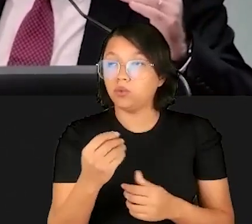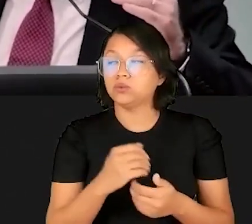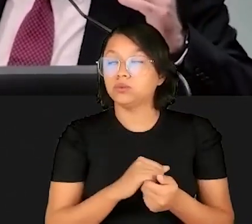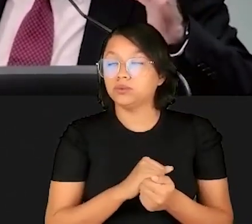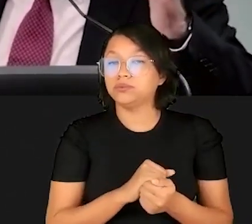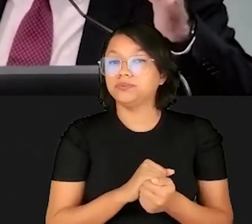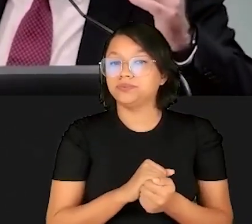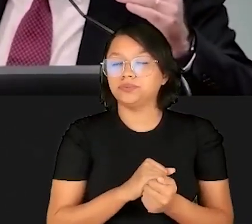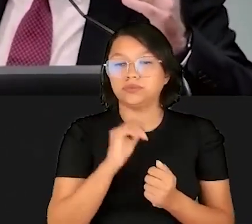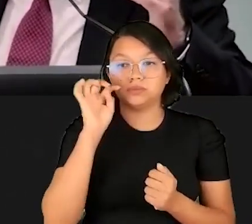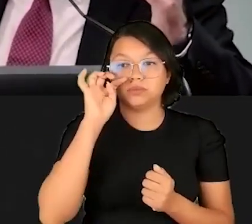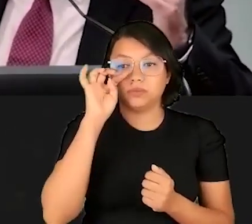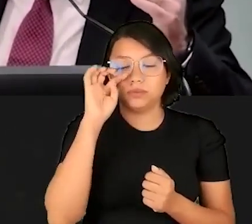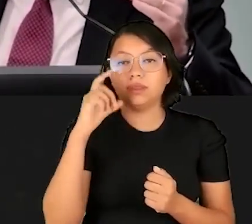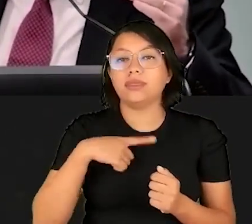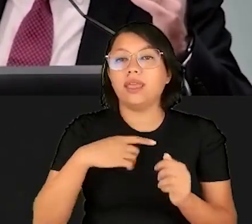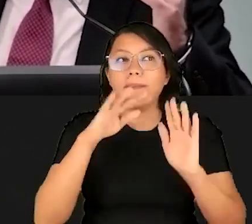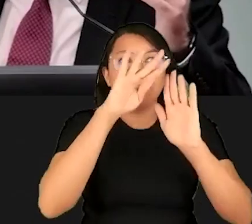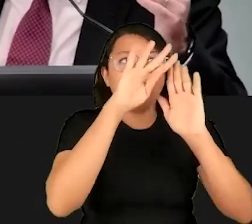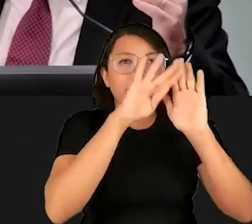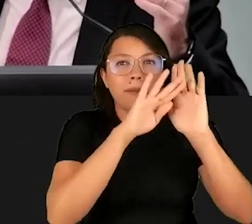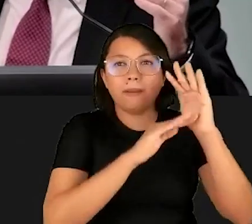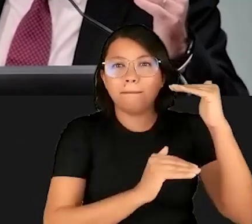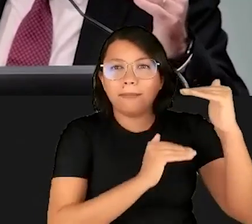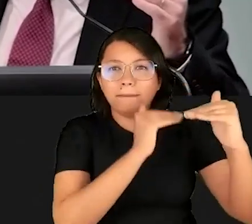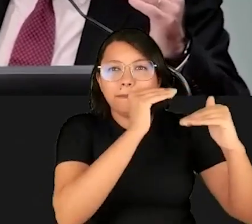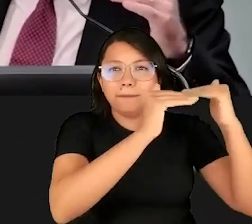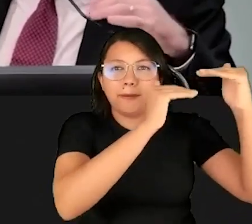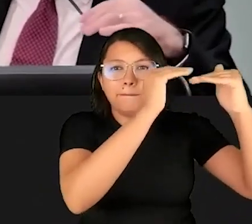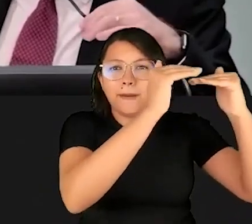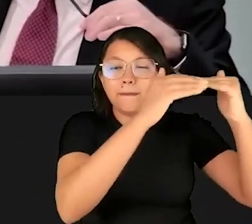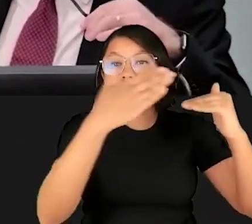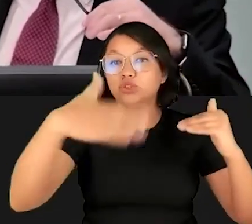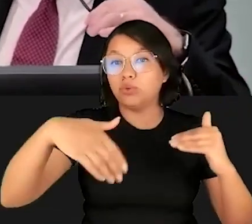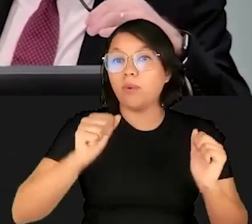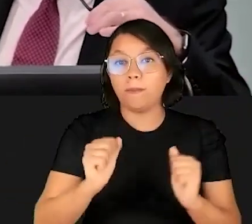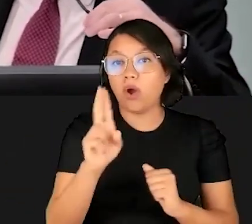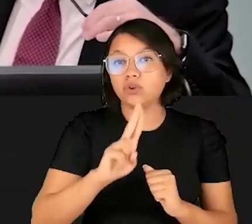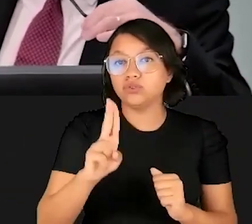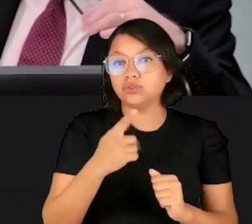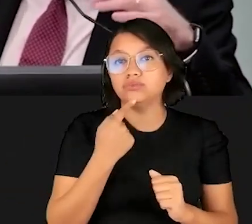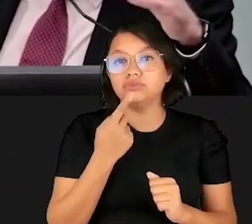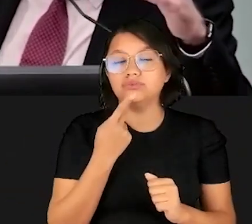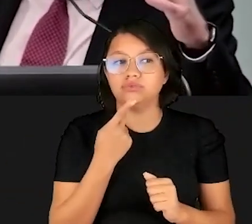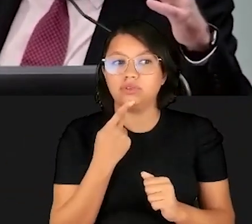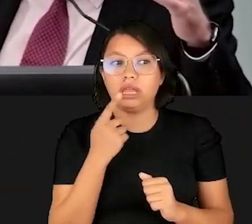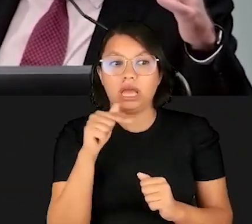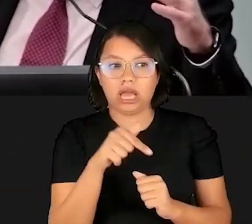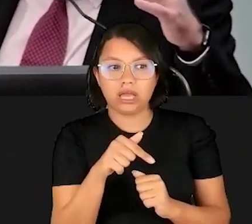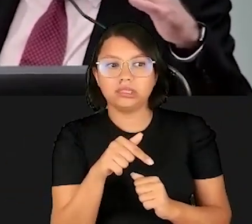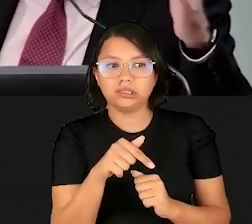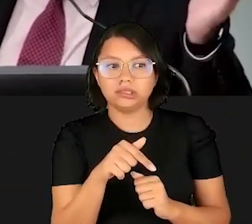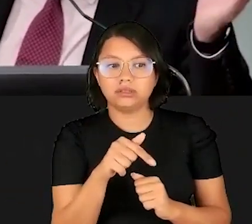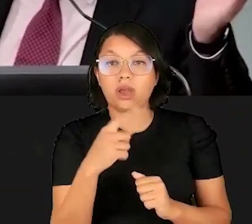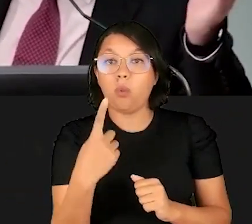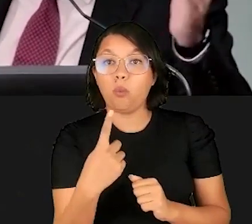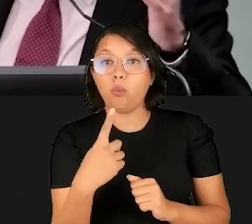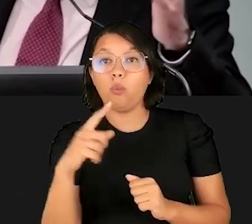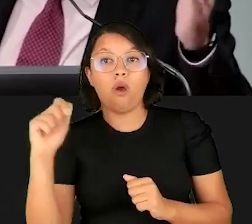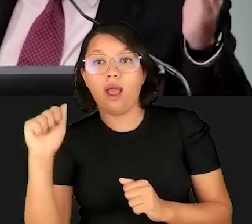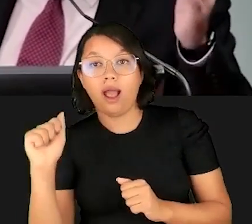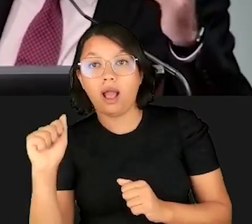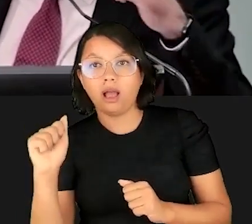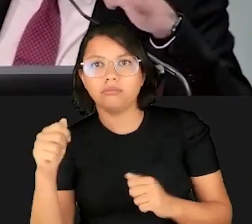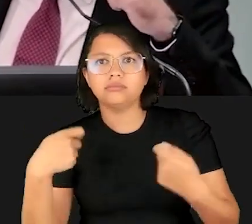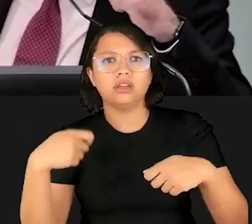ou seja, existem níveis de evidência que podem ser utilizados e você pode dizer, olha, isso é um nível de evidência 1A, você tem que fazer, isso